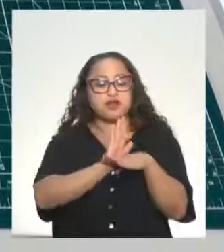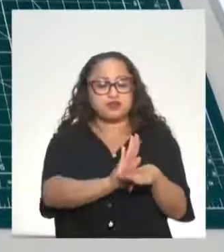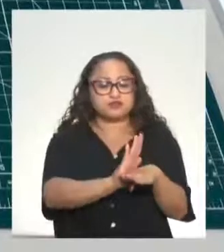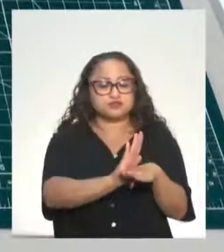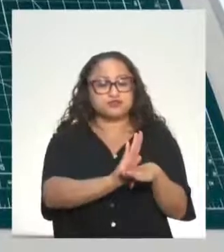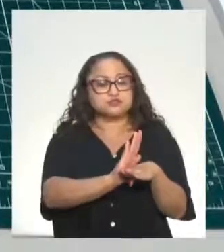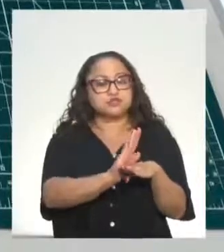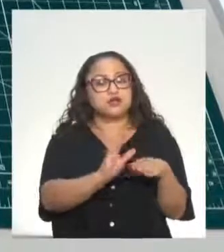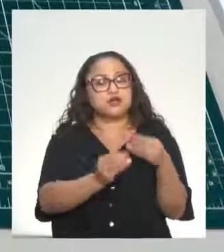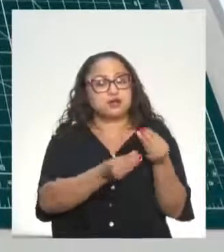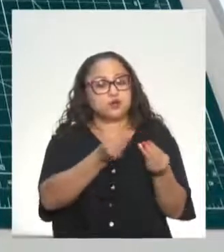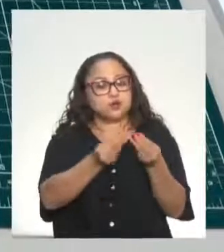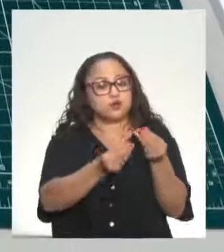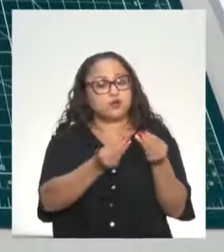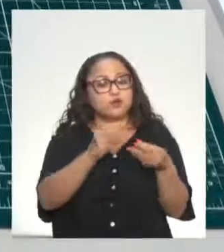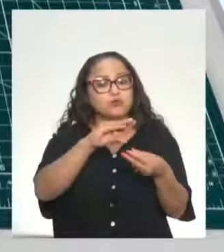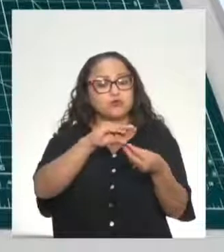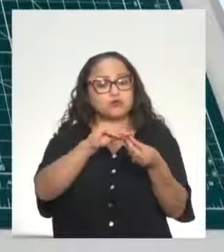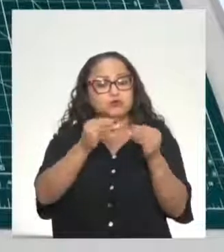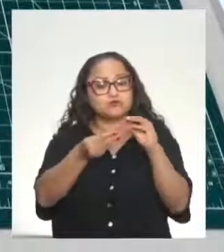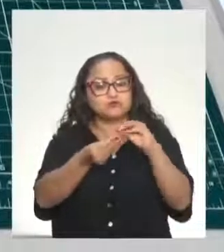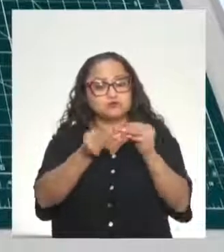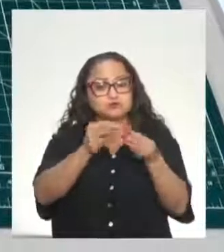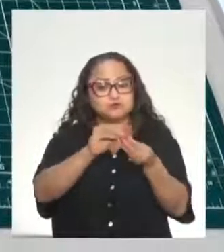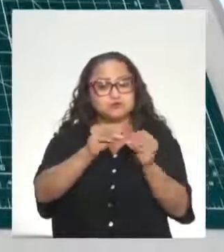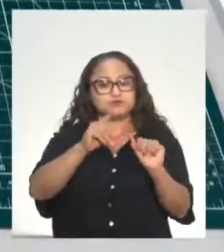processo de dobramento.